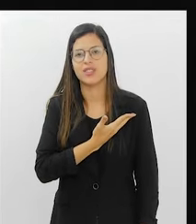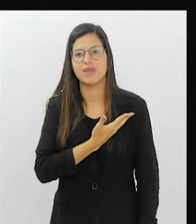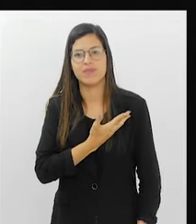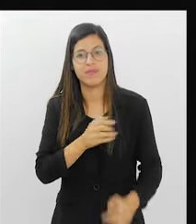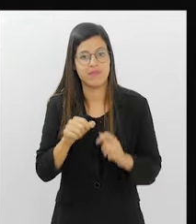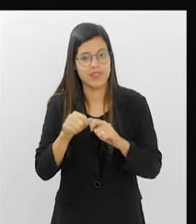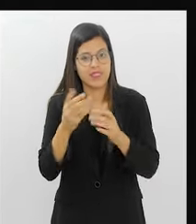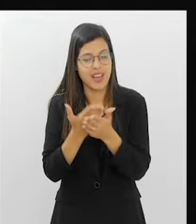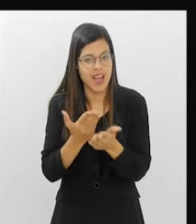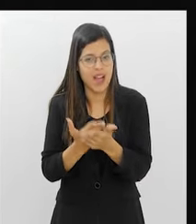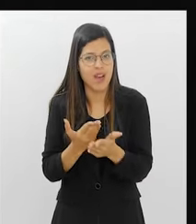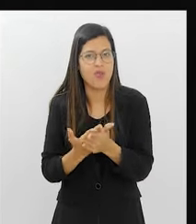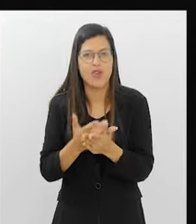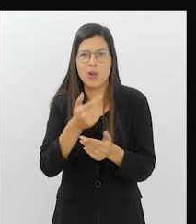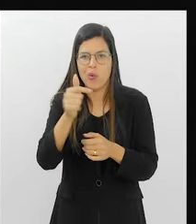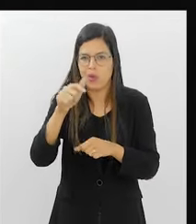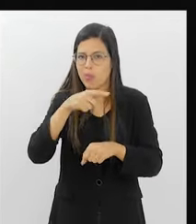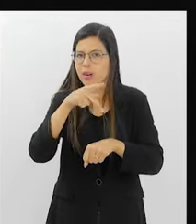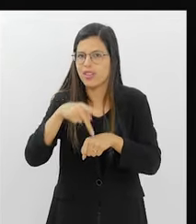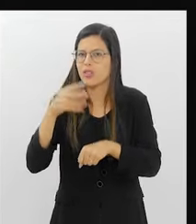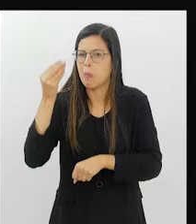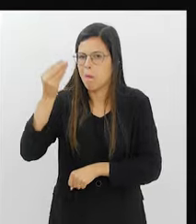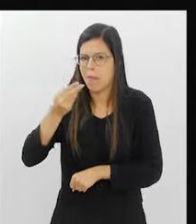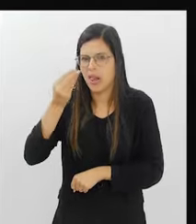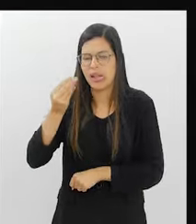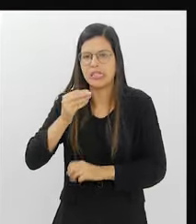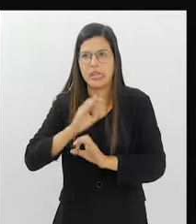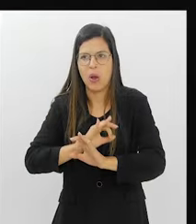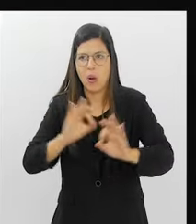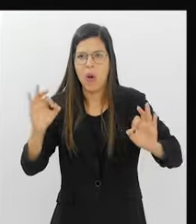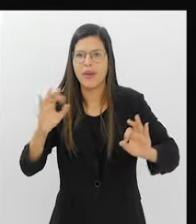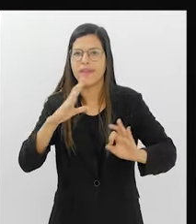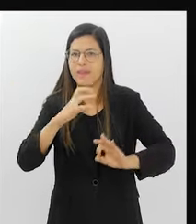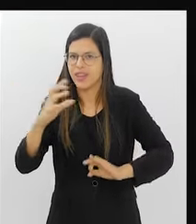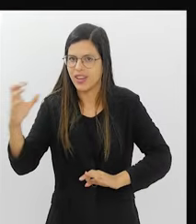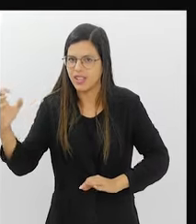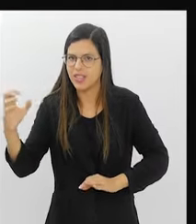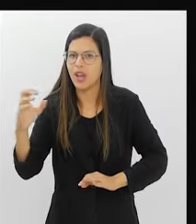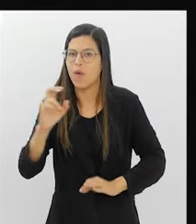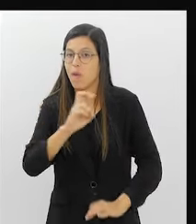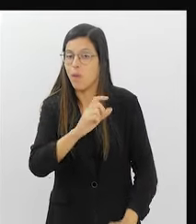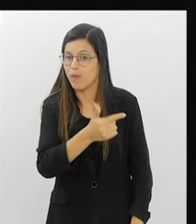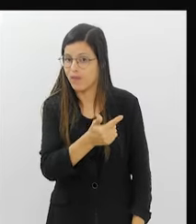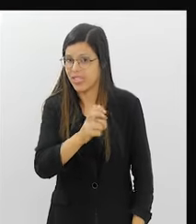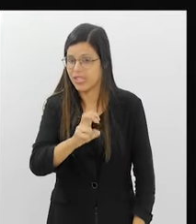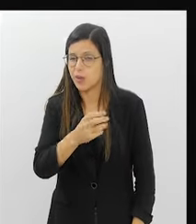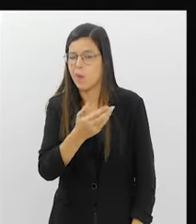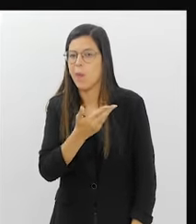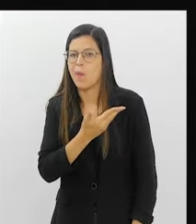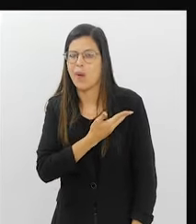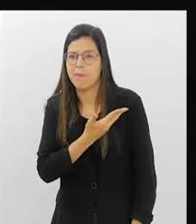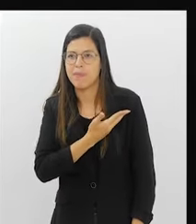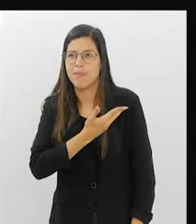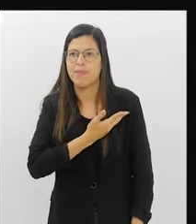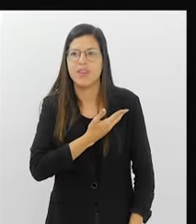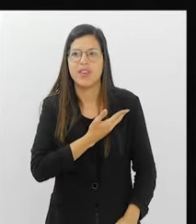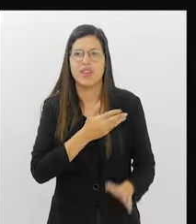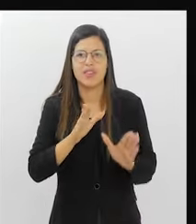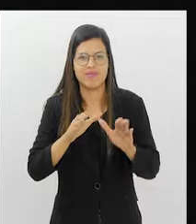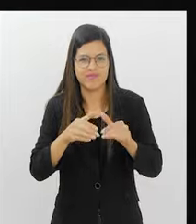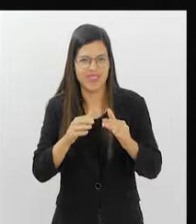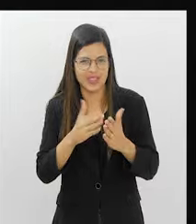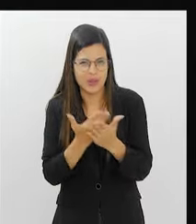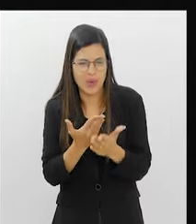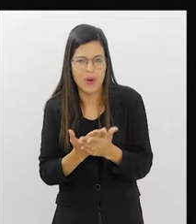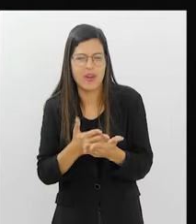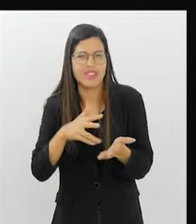para fazer aula fora e foi experiência incrível porque viajar para fora com 25 amigas da escola de dança para